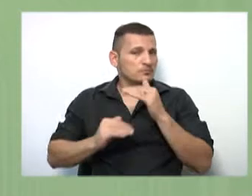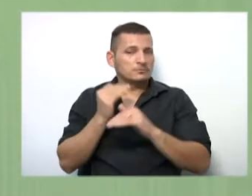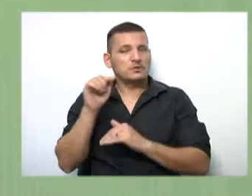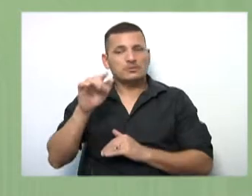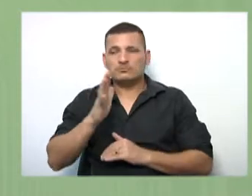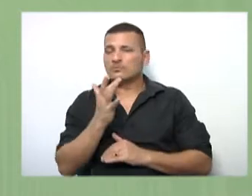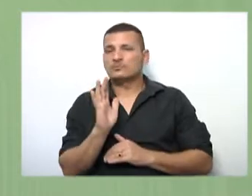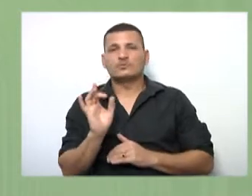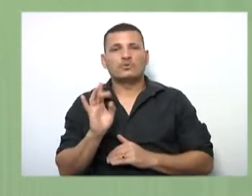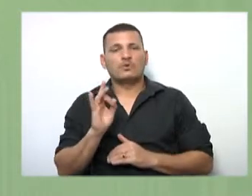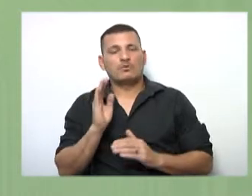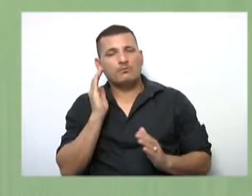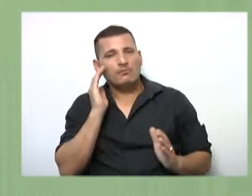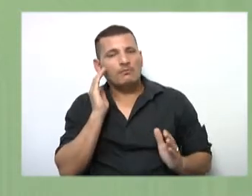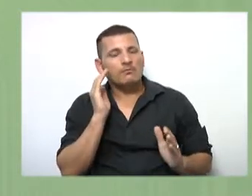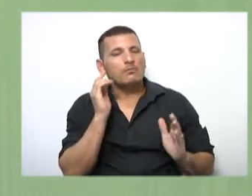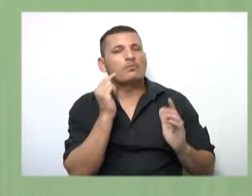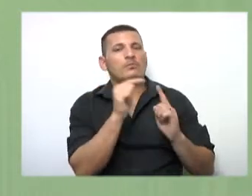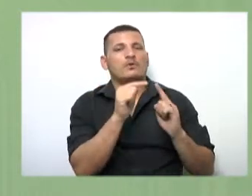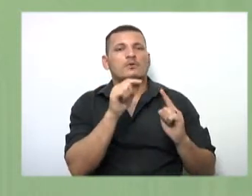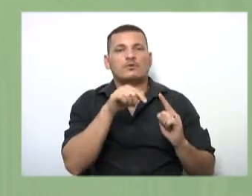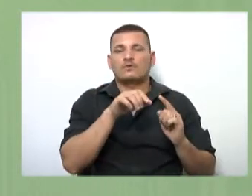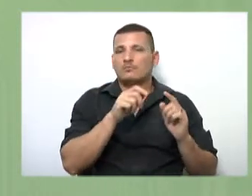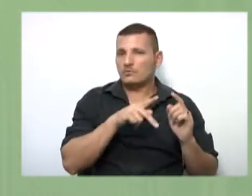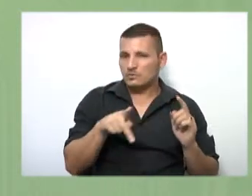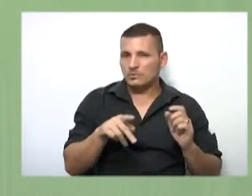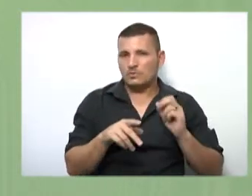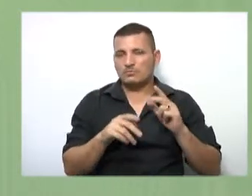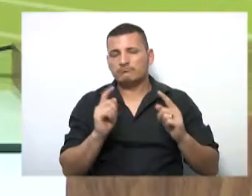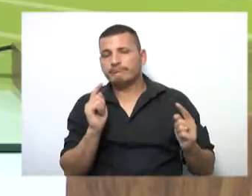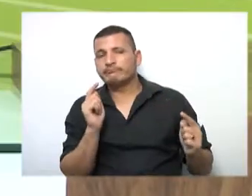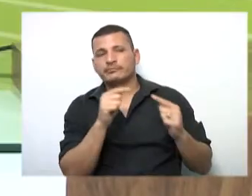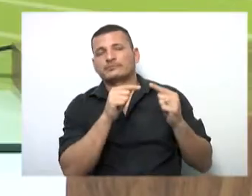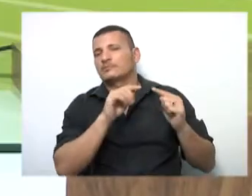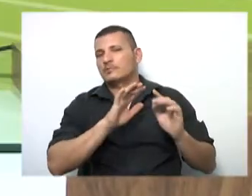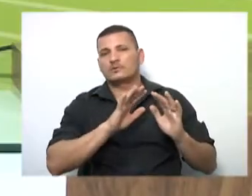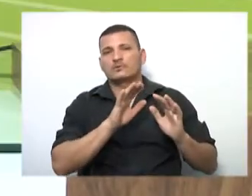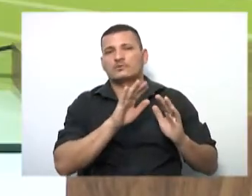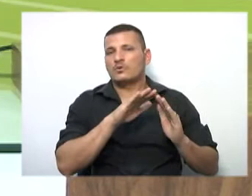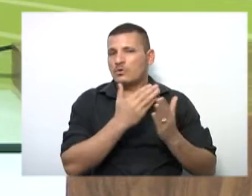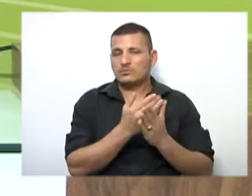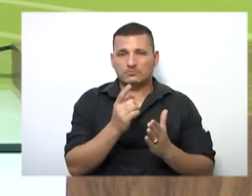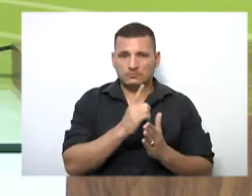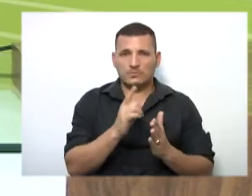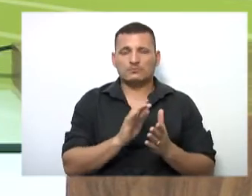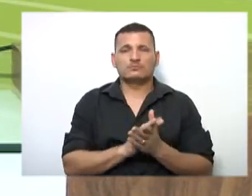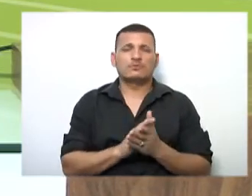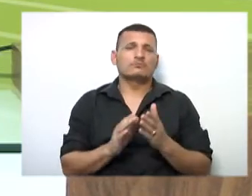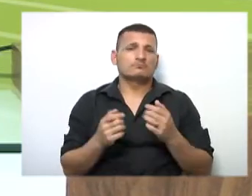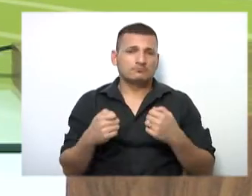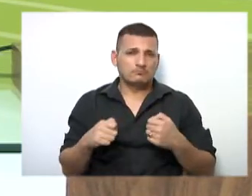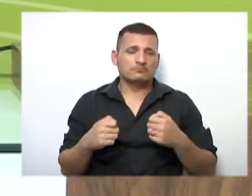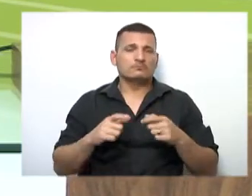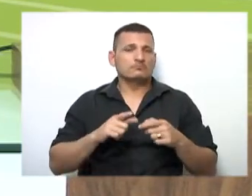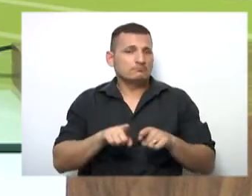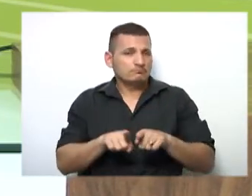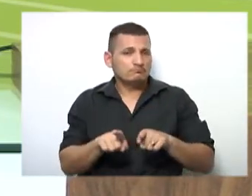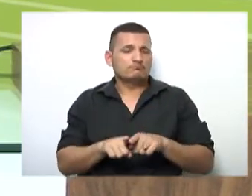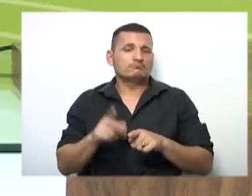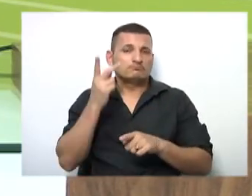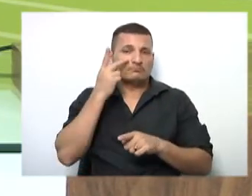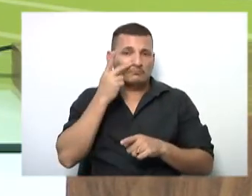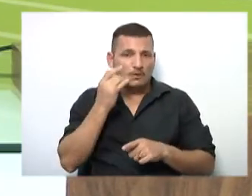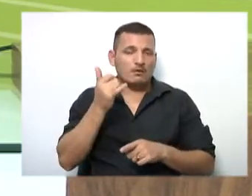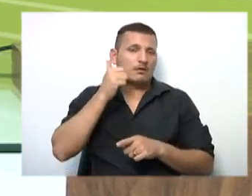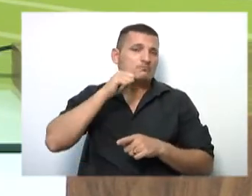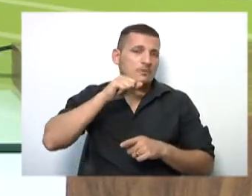escola, ele está relacionado também ao que a educação significa na família do aluno. Então, qual é o envolvimento dos pais na educação, qual é o envolvimento assim,